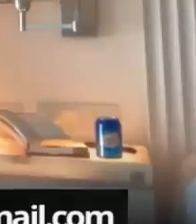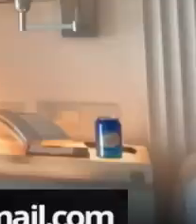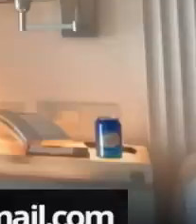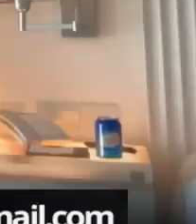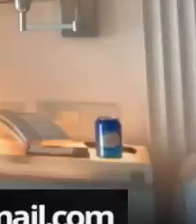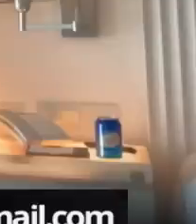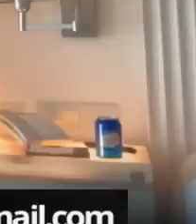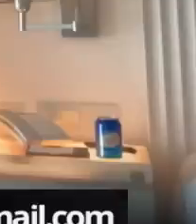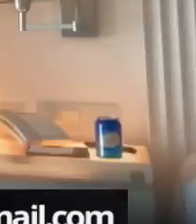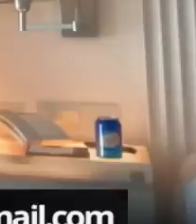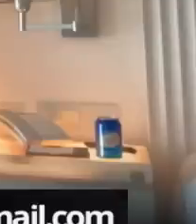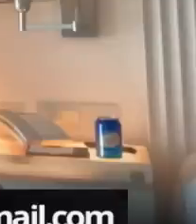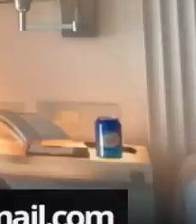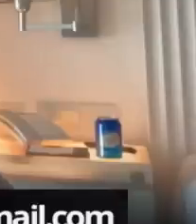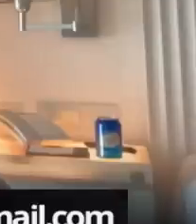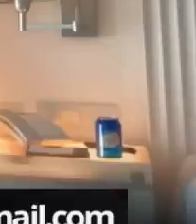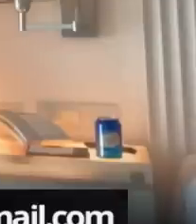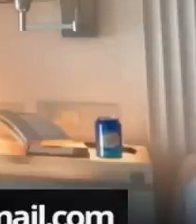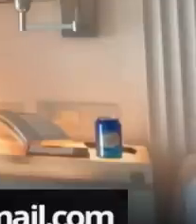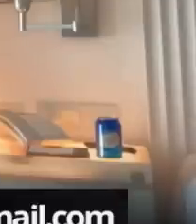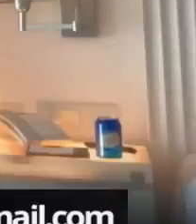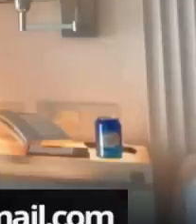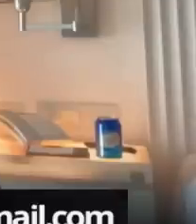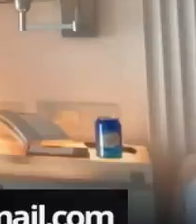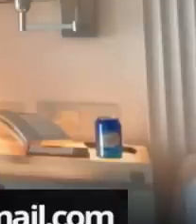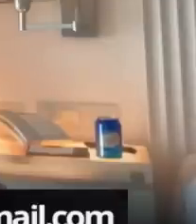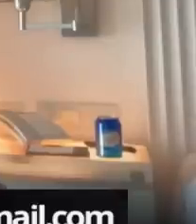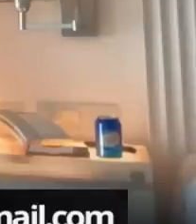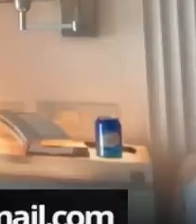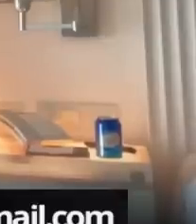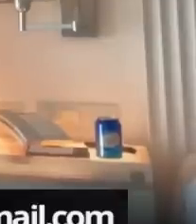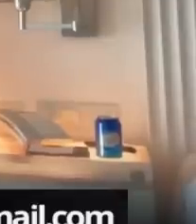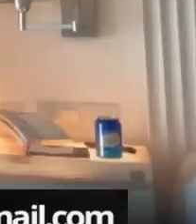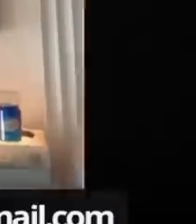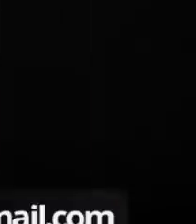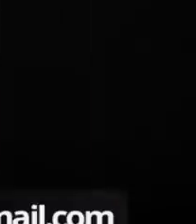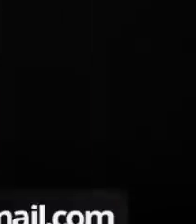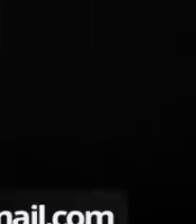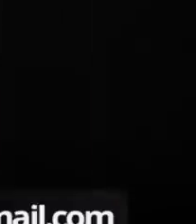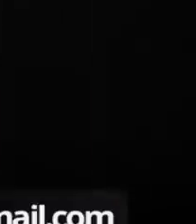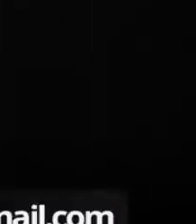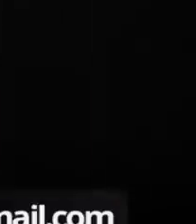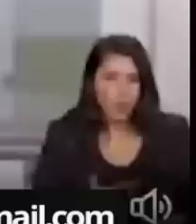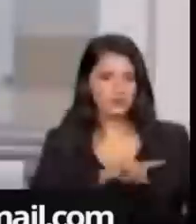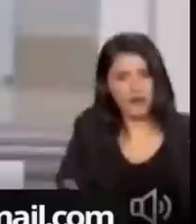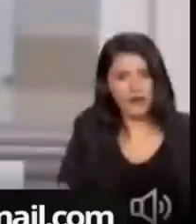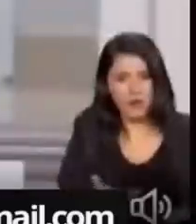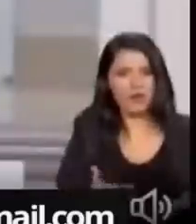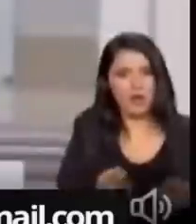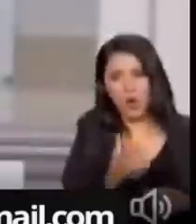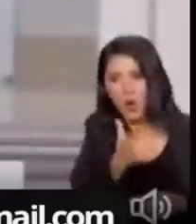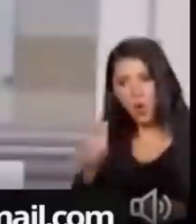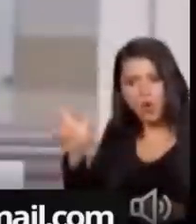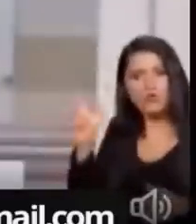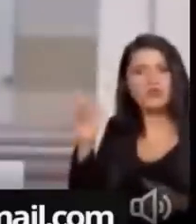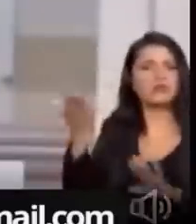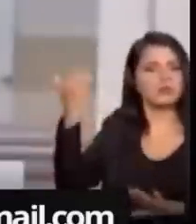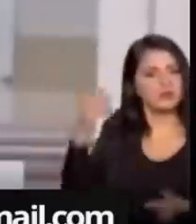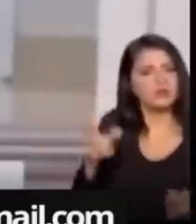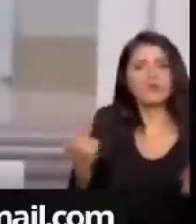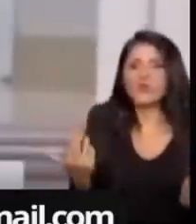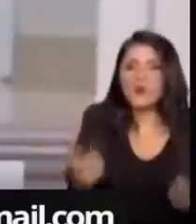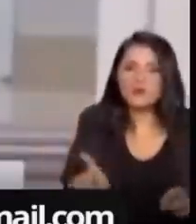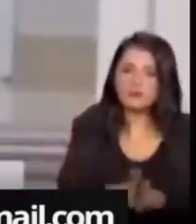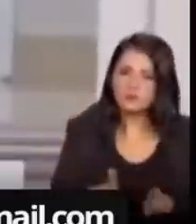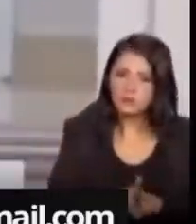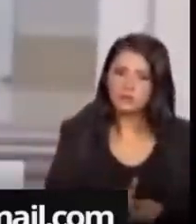faz umas cagadas que eu vou dizer para você olha essa nova do Lula aqui olha isso aqui ele não é vivemos num